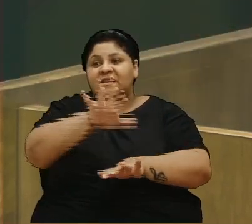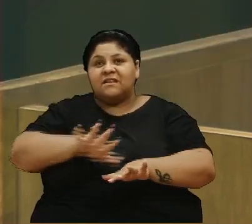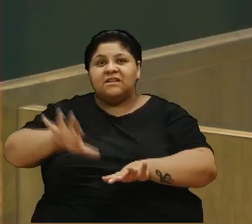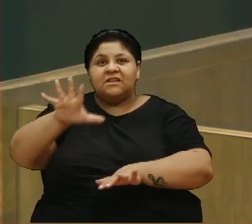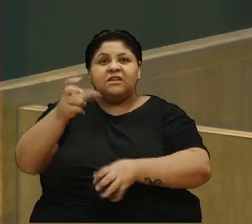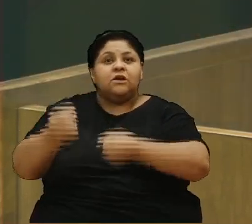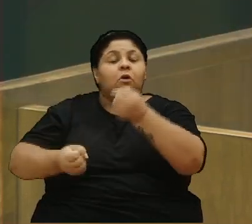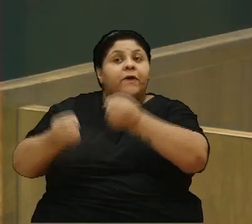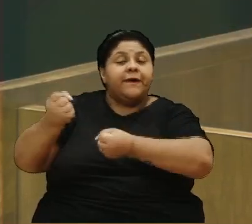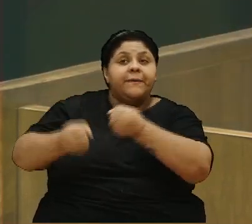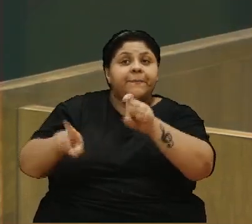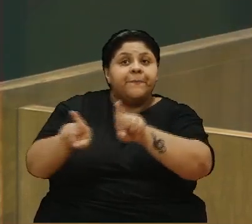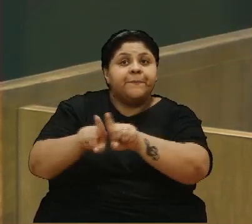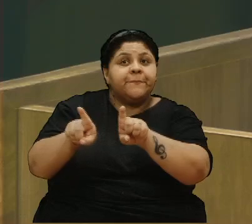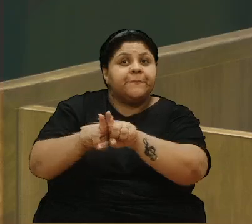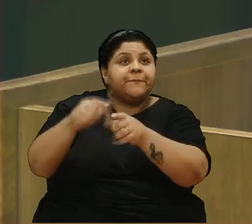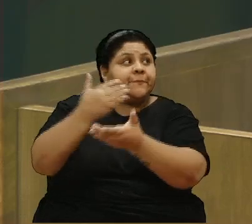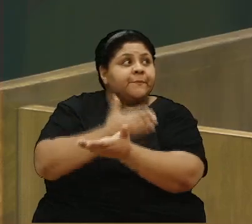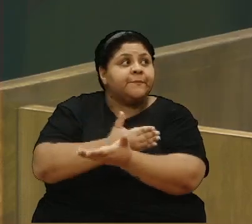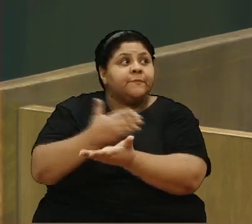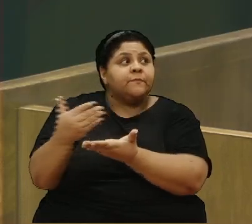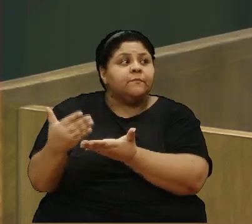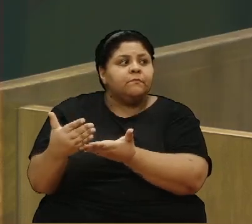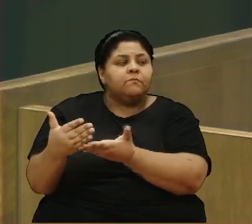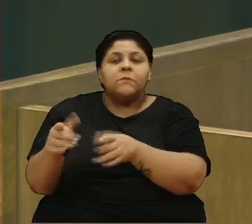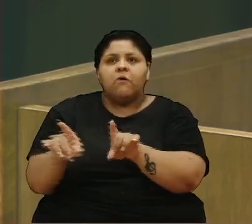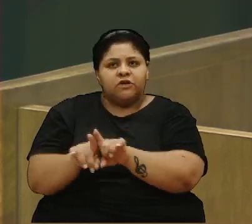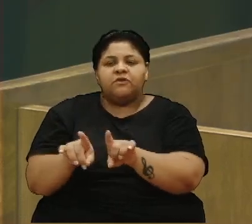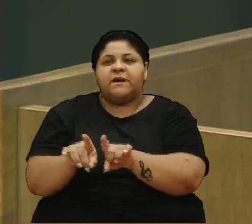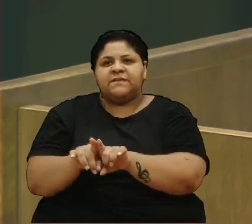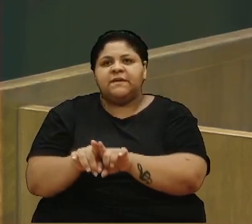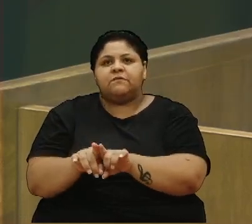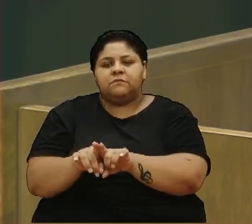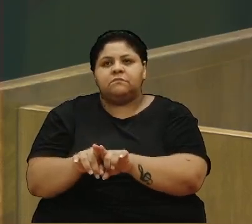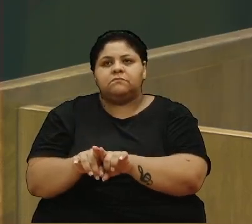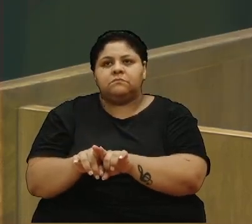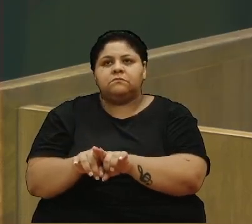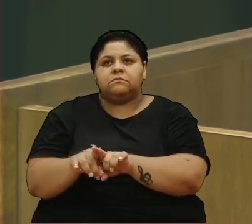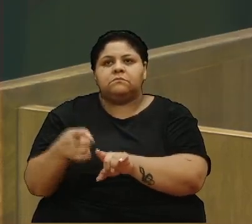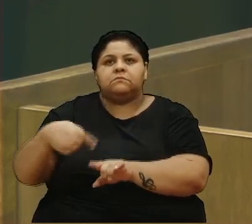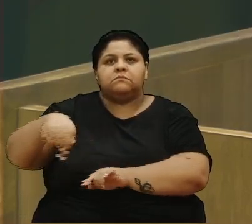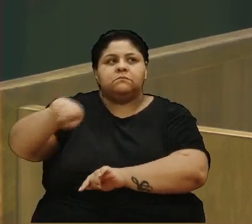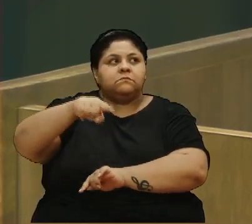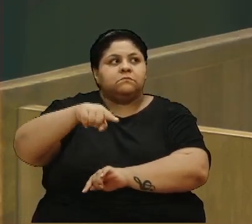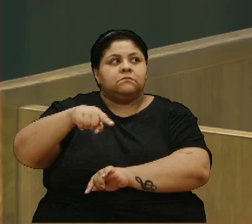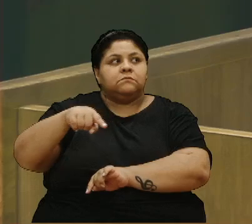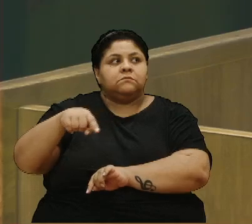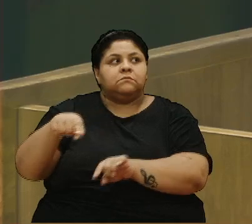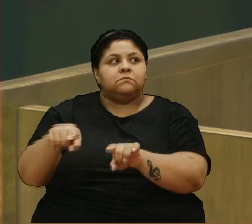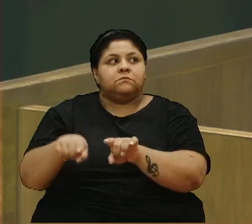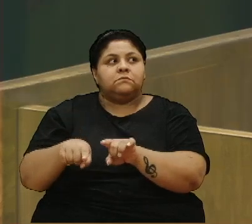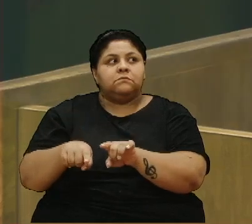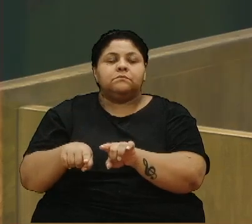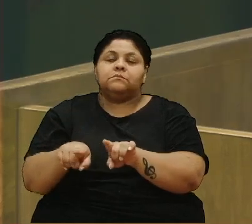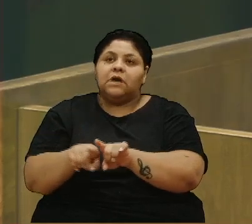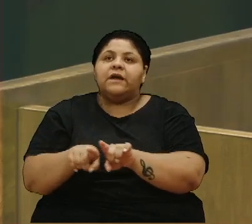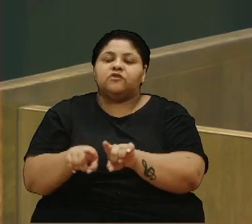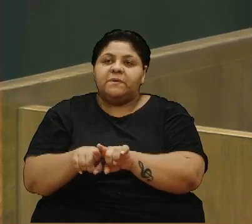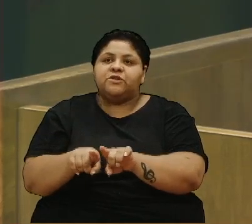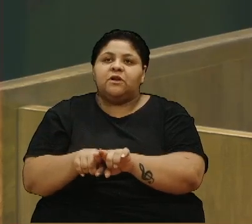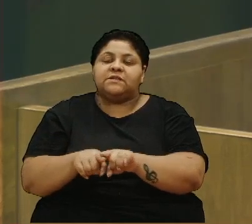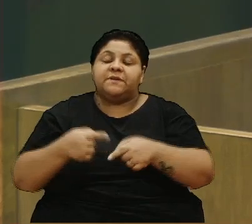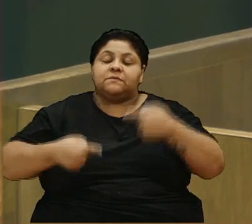Mas quero começar pela sua fala, já que a senhora quer pessoalizar. E eu só pessoalizei o debate